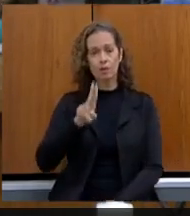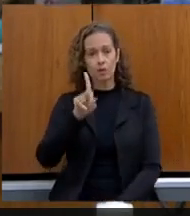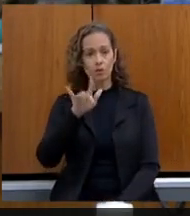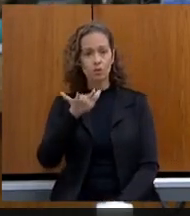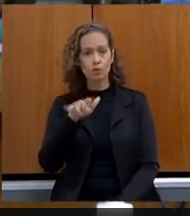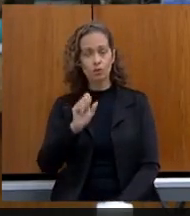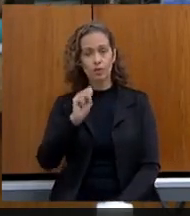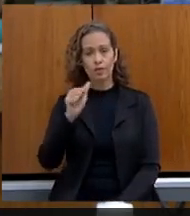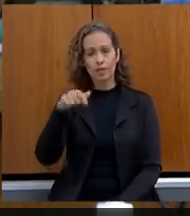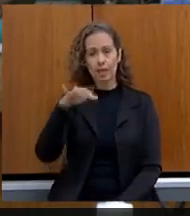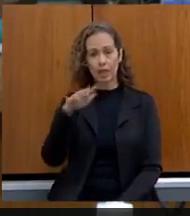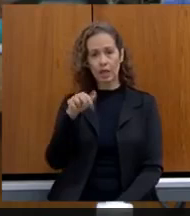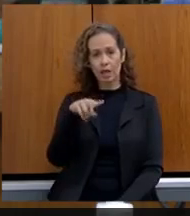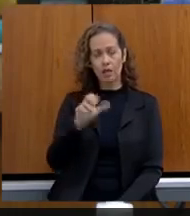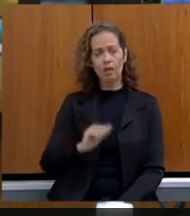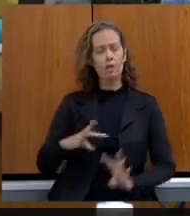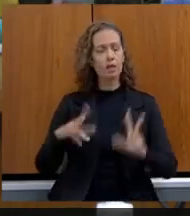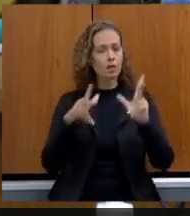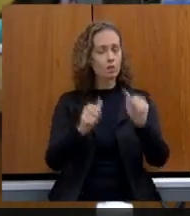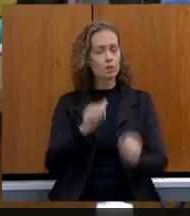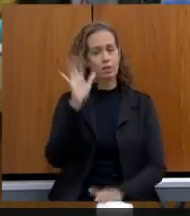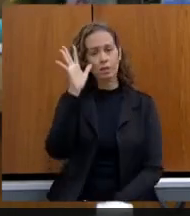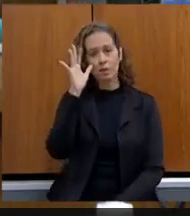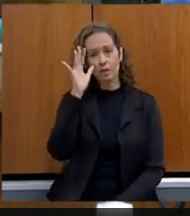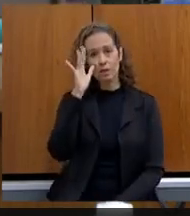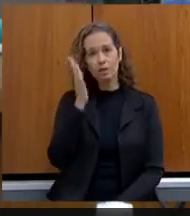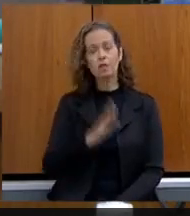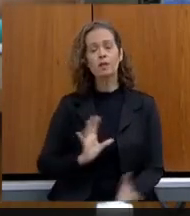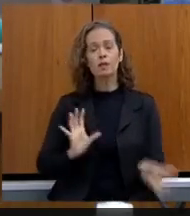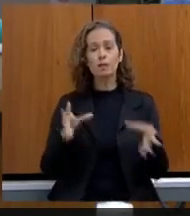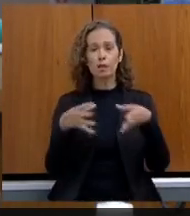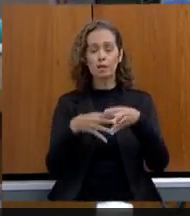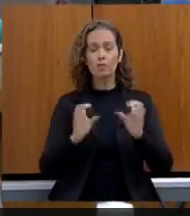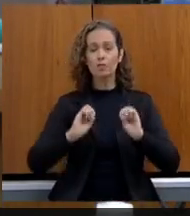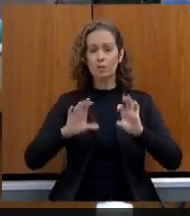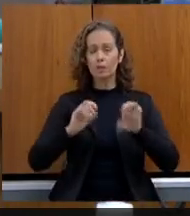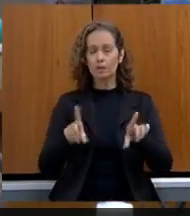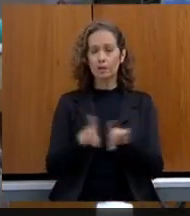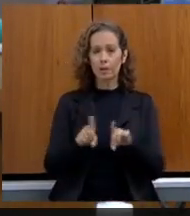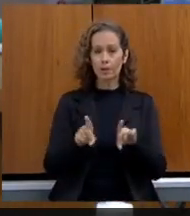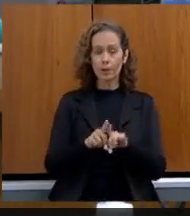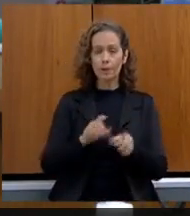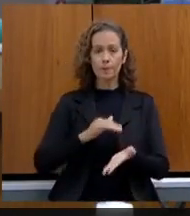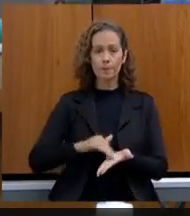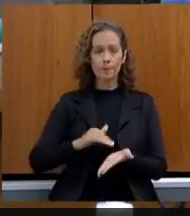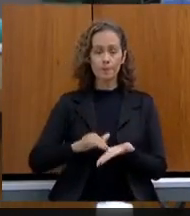Santana EA todos que nos acompanham aqui da equipe da secretaria de educação